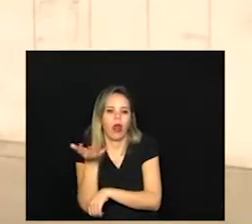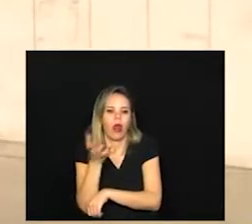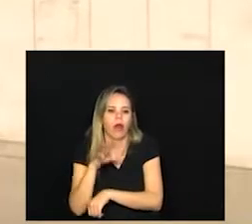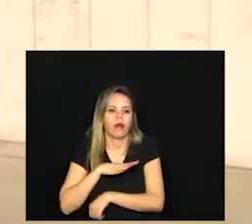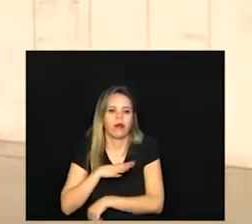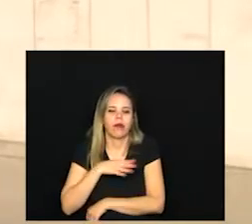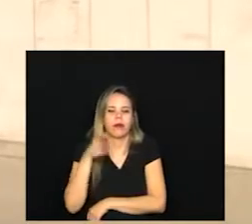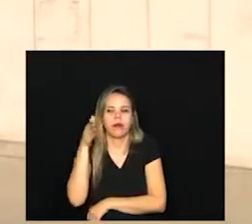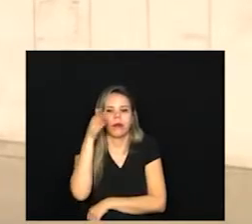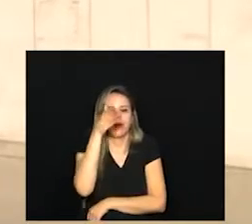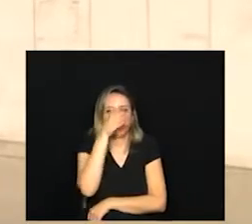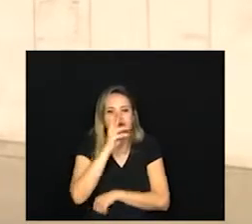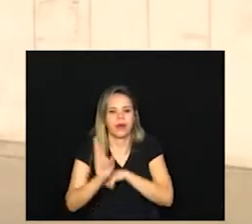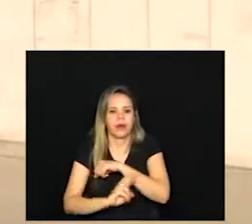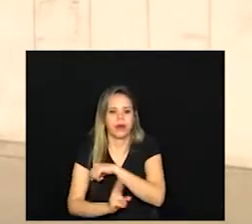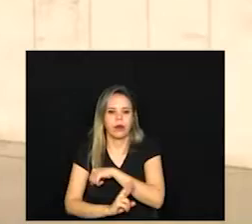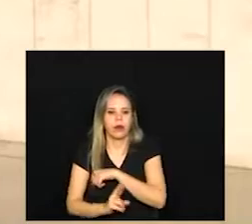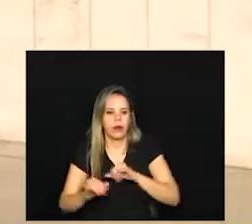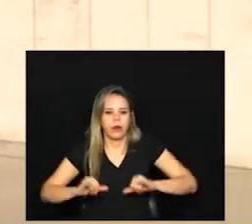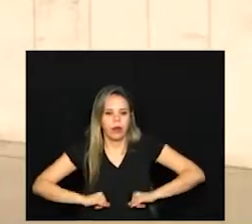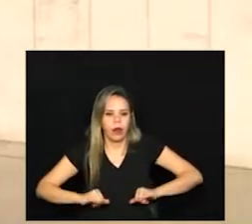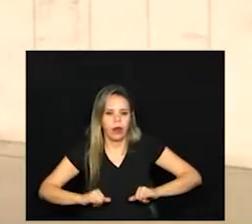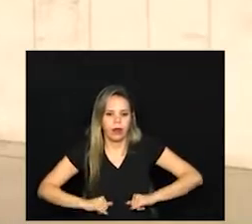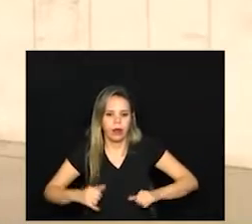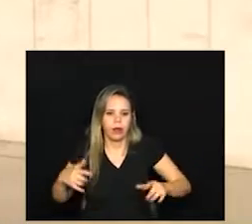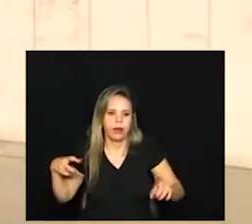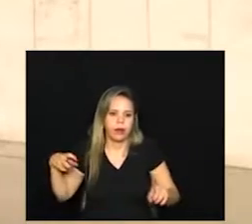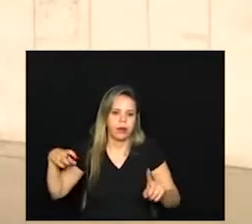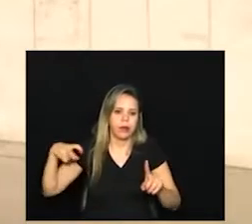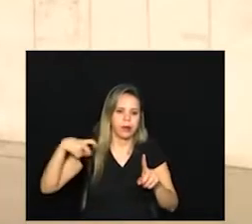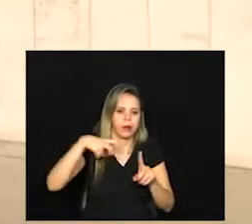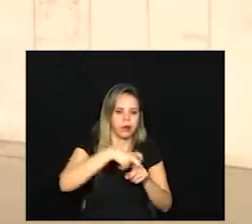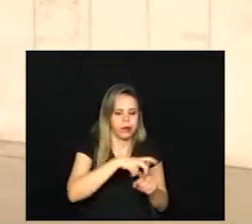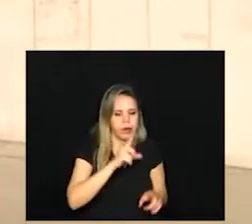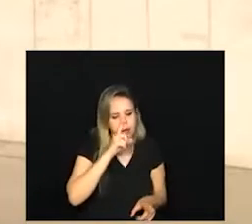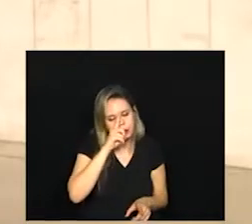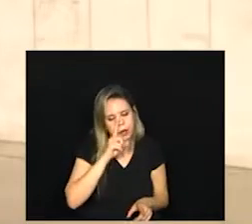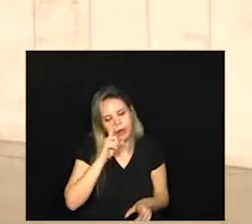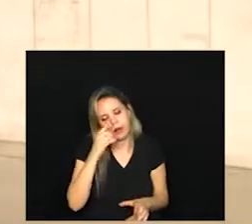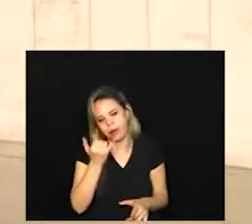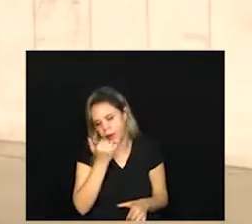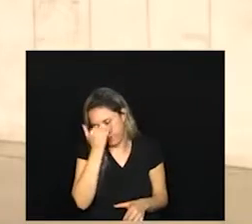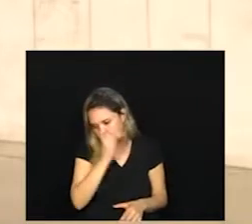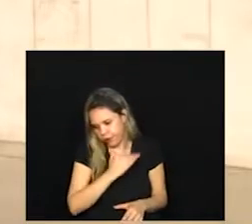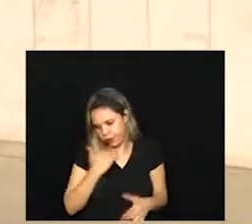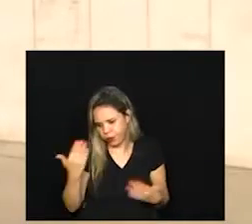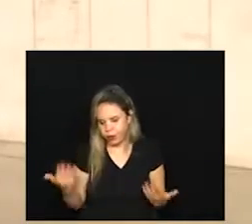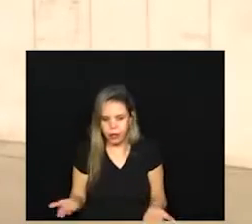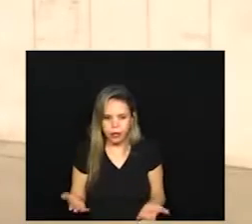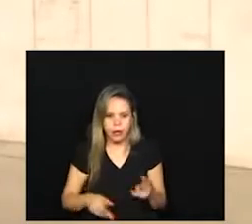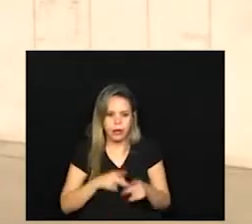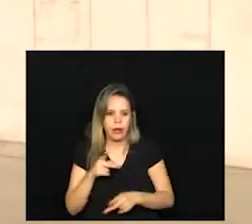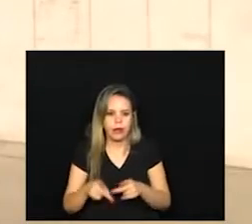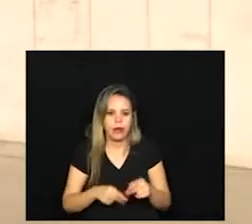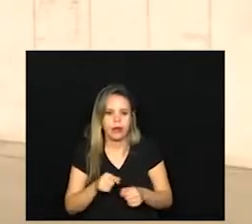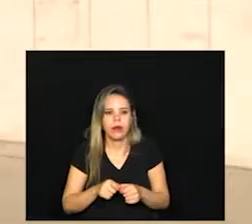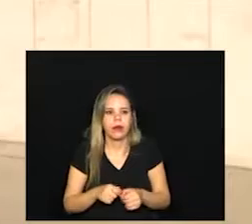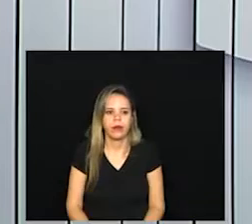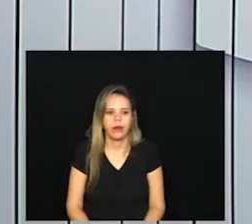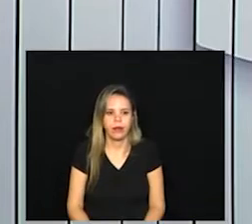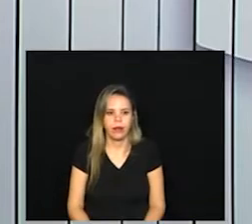outra e andam pelas rodovias, sofrendo, inclusive, risco de acidente, até de morte. Então, essas pessoas são